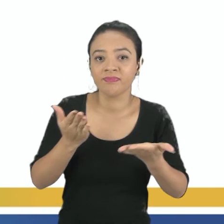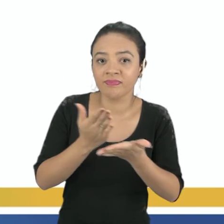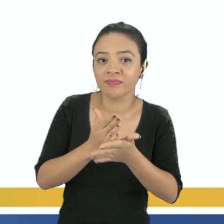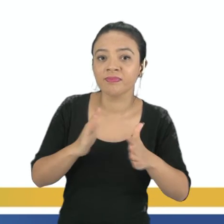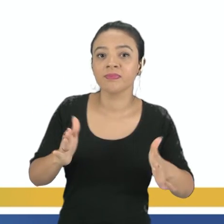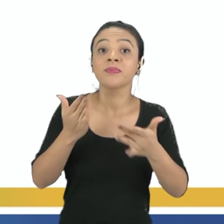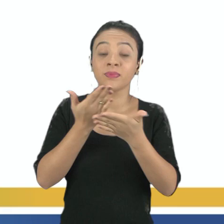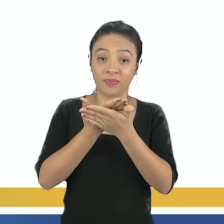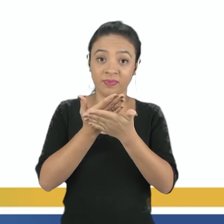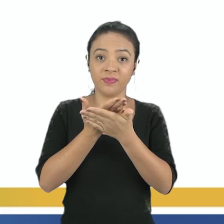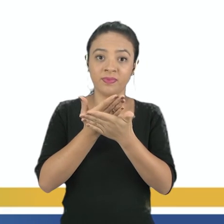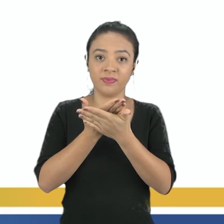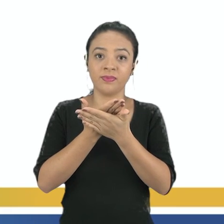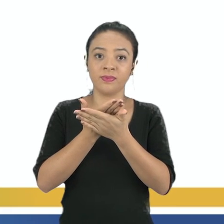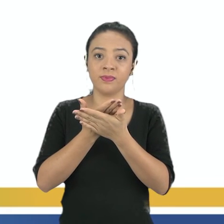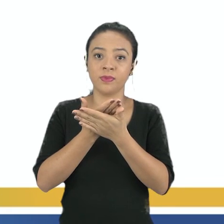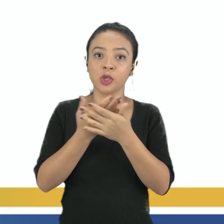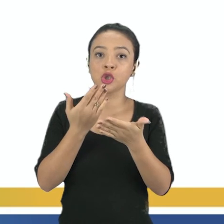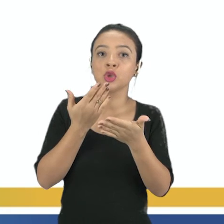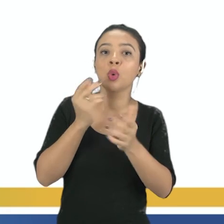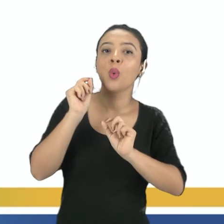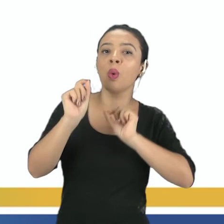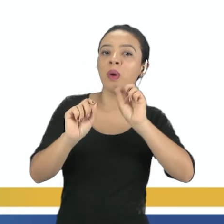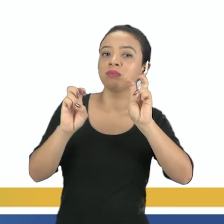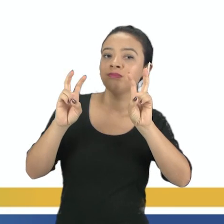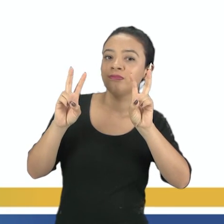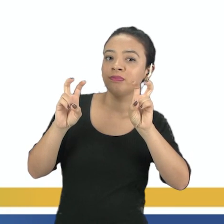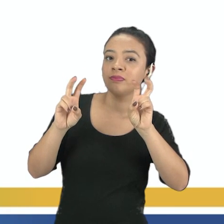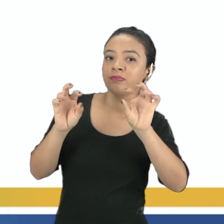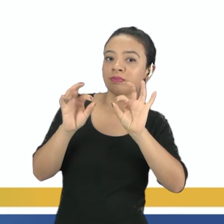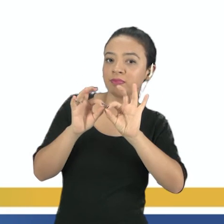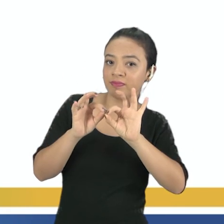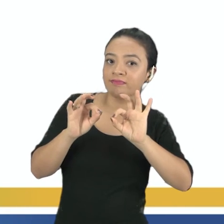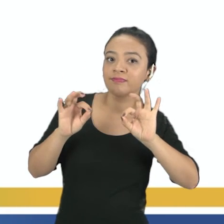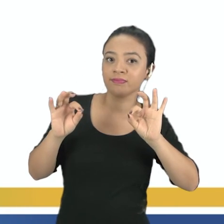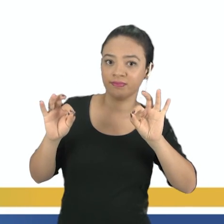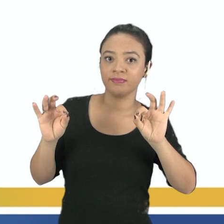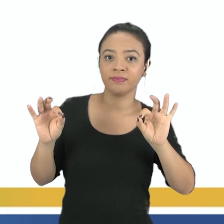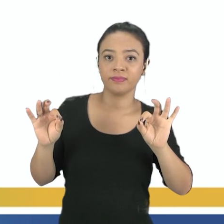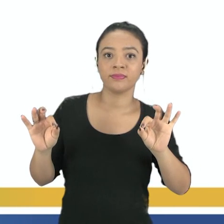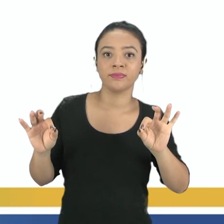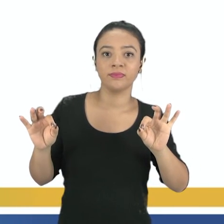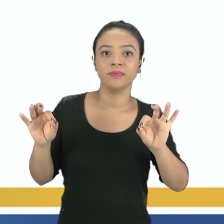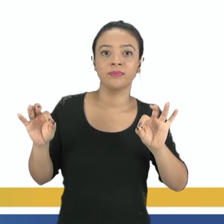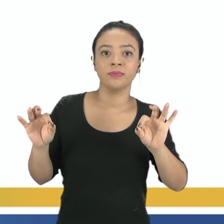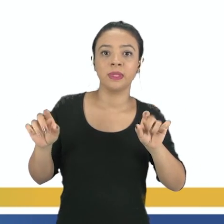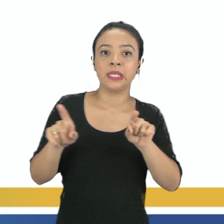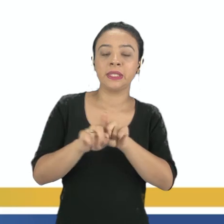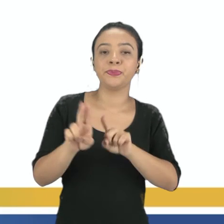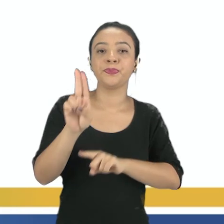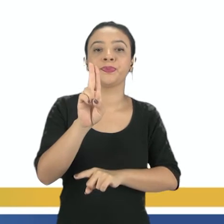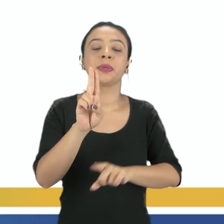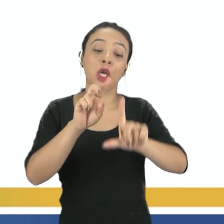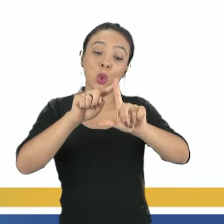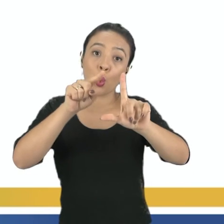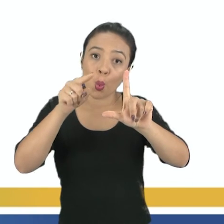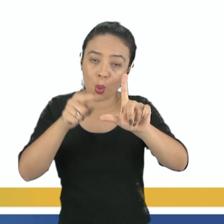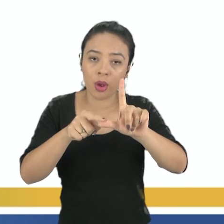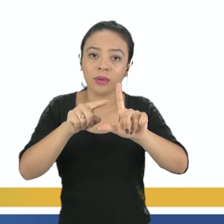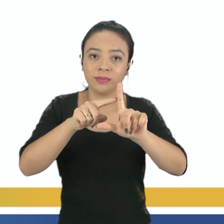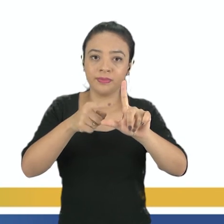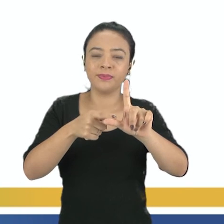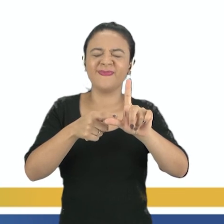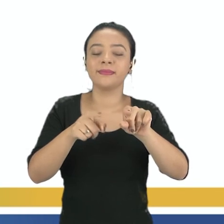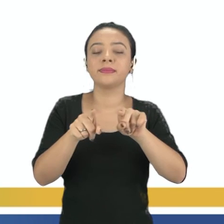finalizando nossa aula de hoje aula de hoje nós estudamos então sobre é de retas né e os ângulos